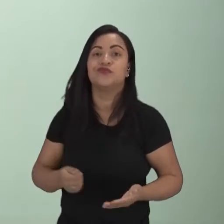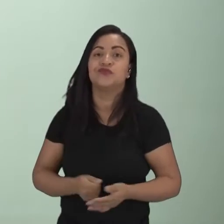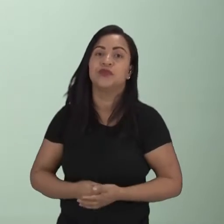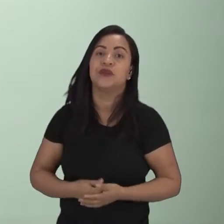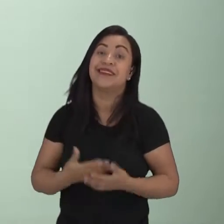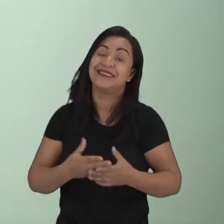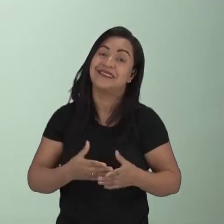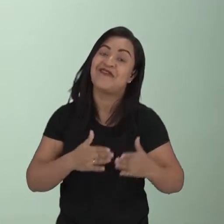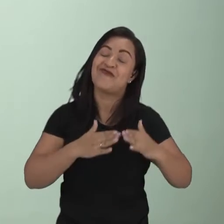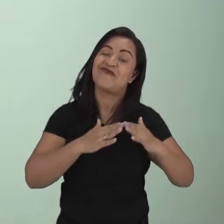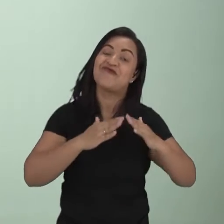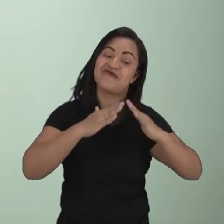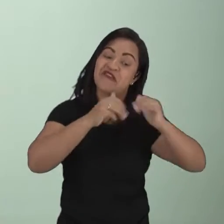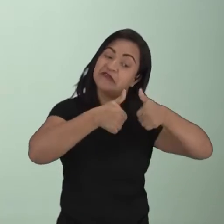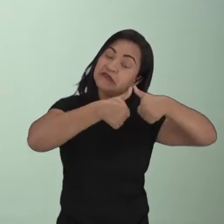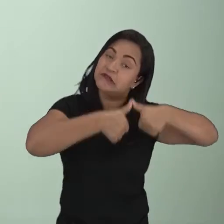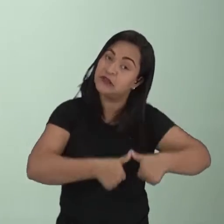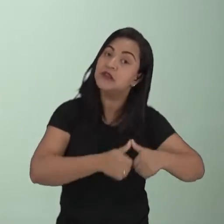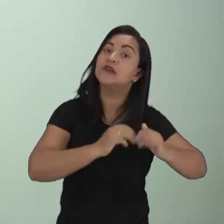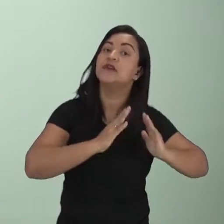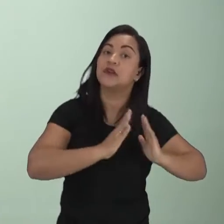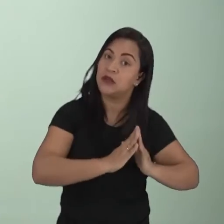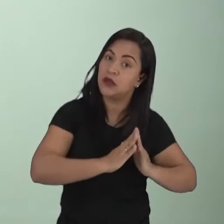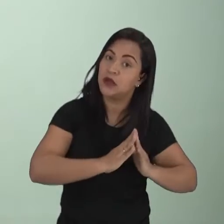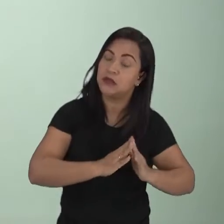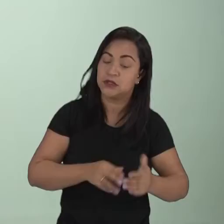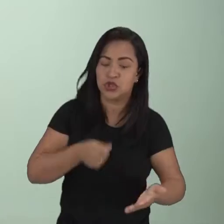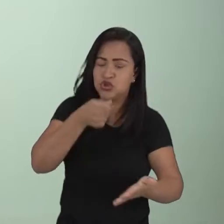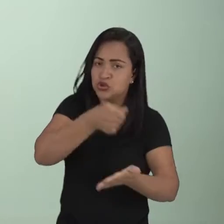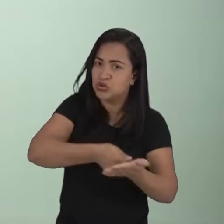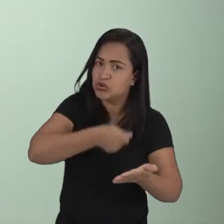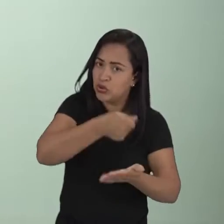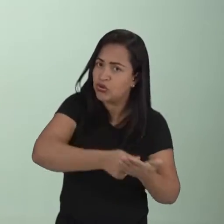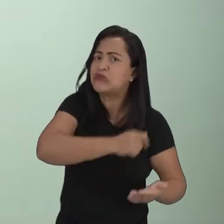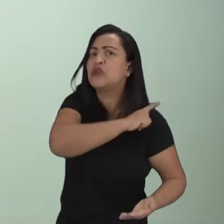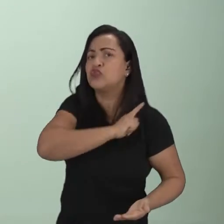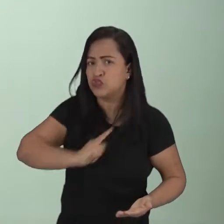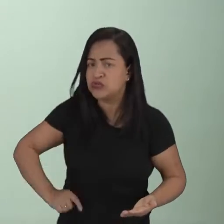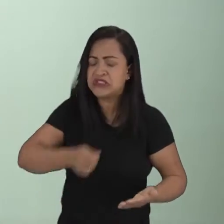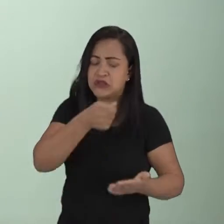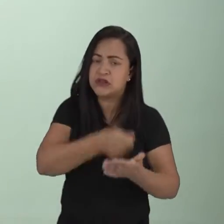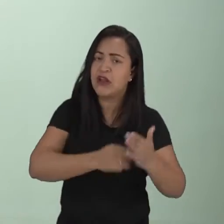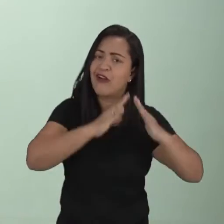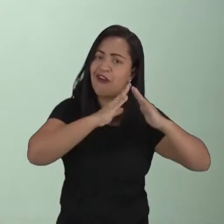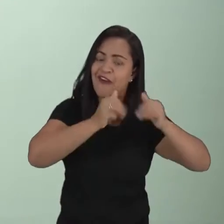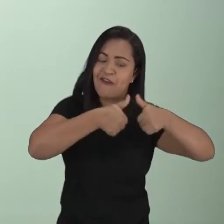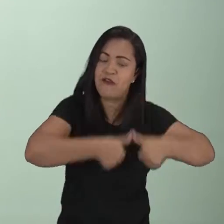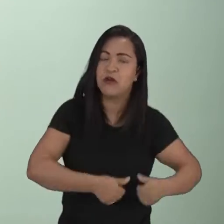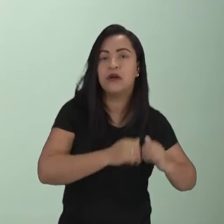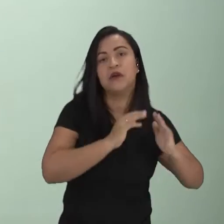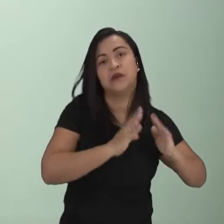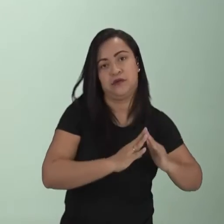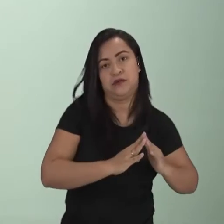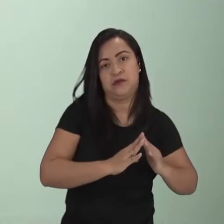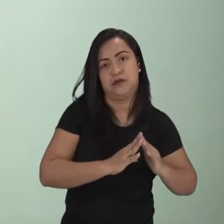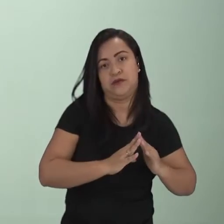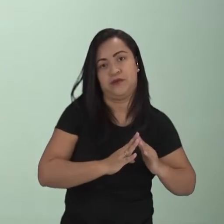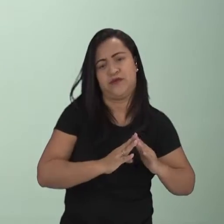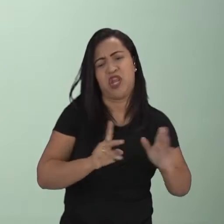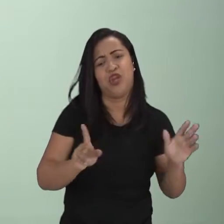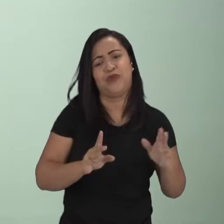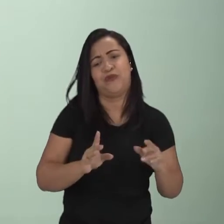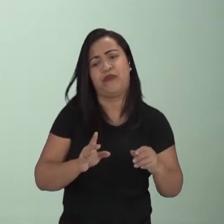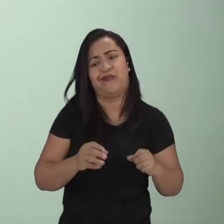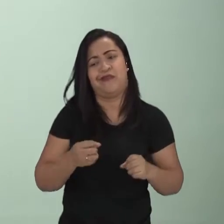ficar em casa através do pulso firme das autoridades. Tudo isso foi feito nesse período. Não acha que isso é tudo muito novo,